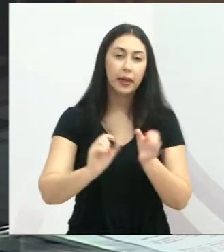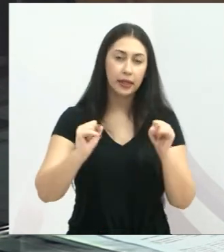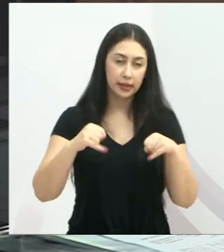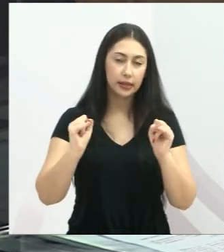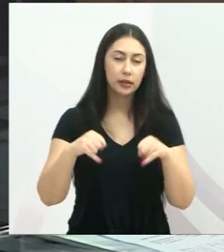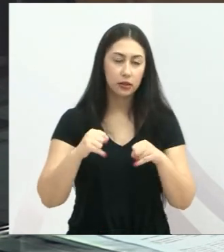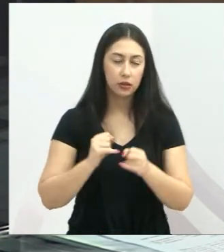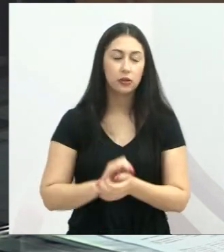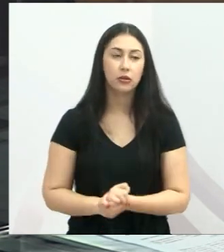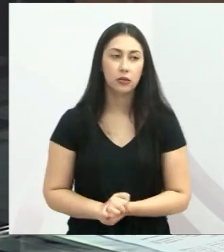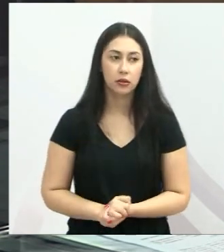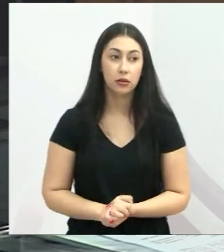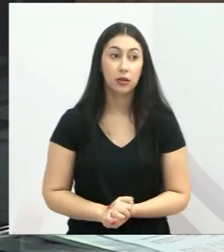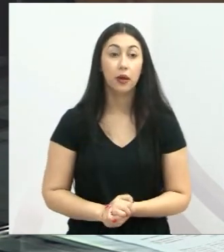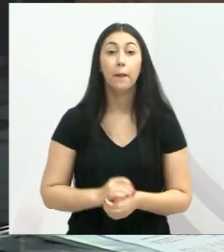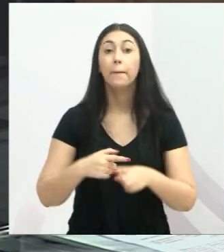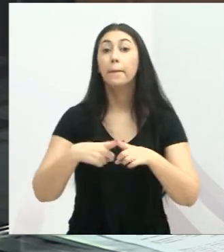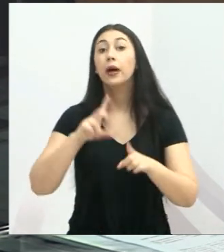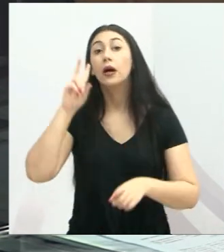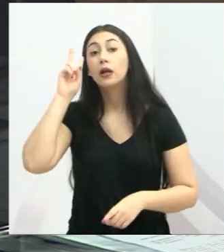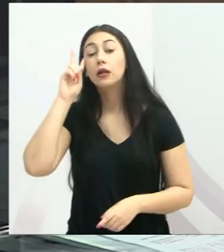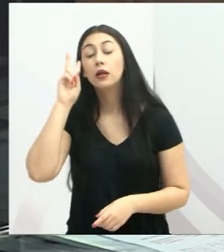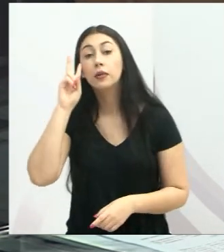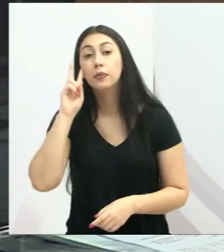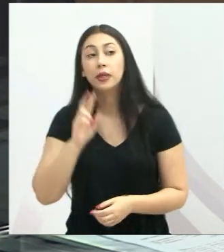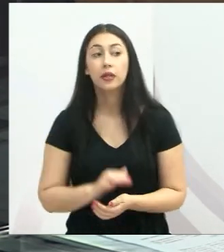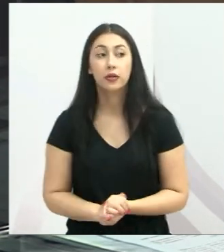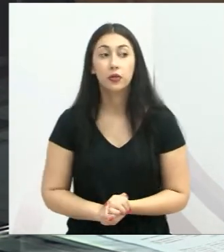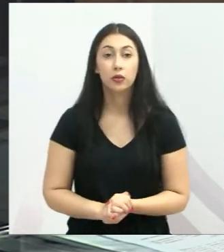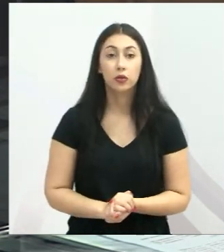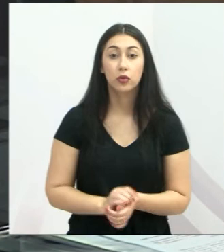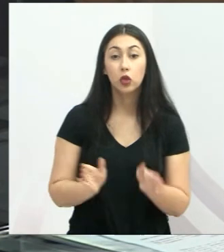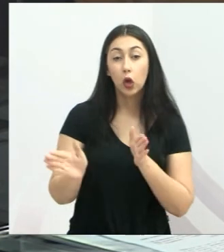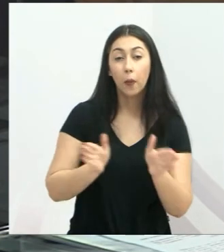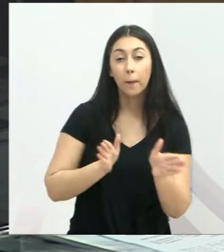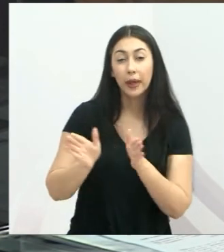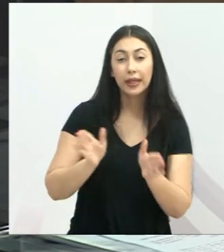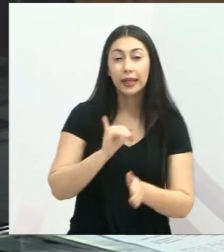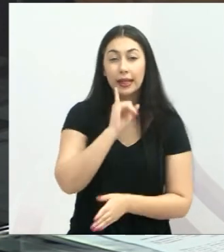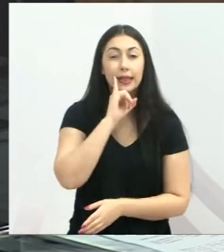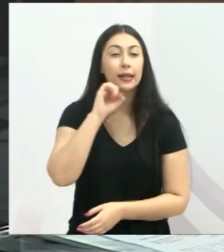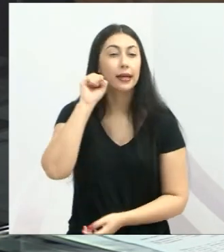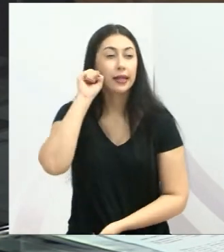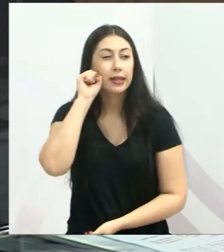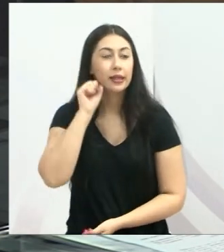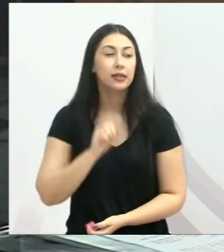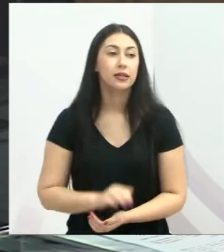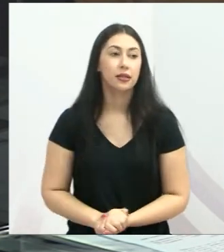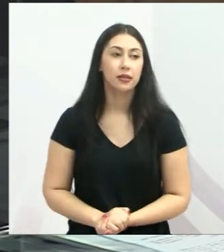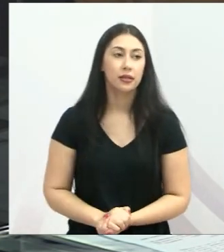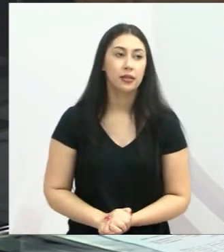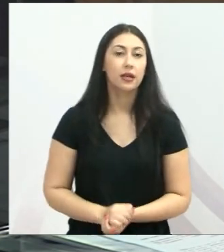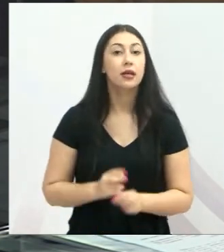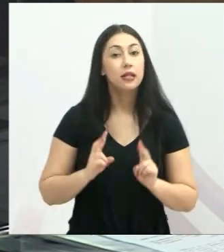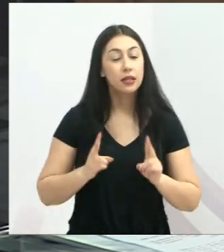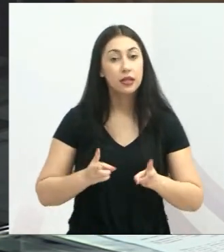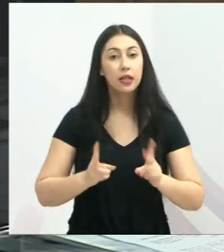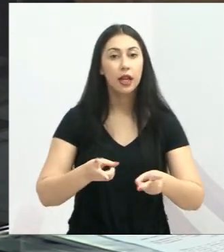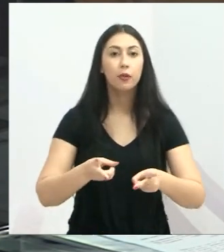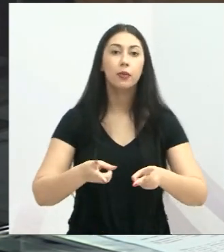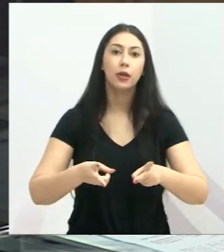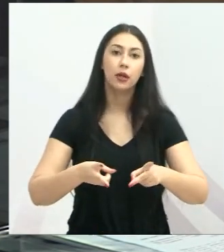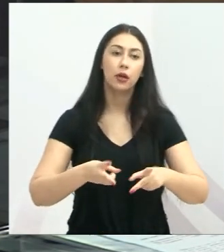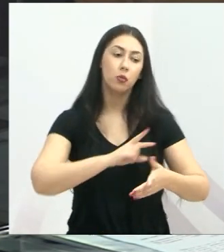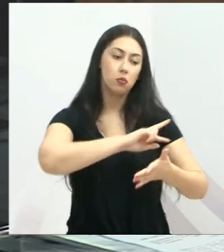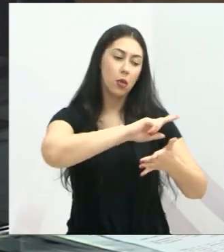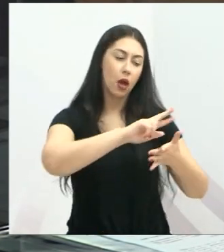cristalina. E lembrando que, na gestão Isaías, da outra gestão, todos os equipamentos foram